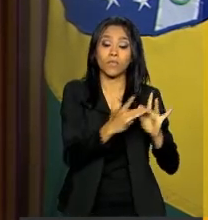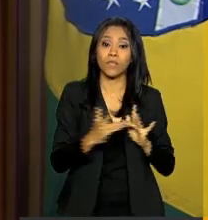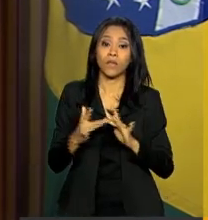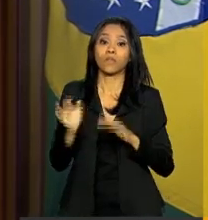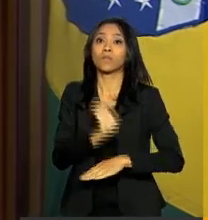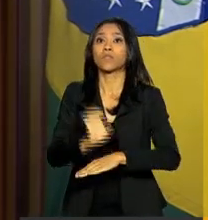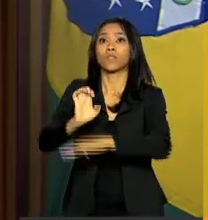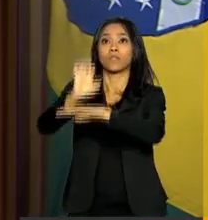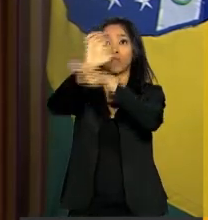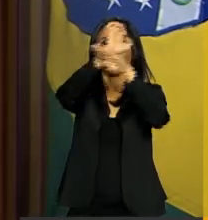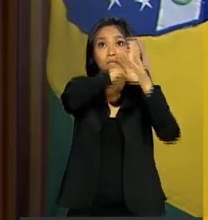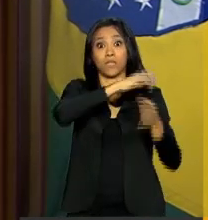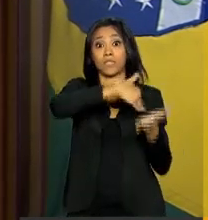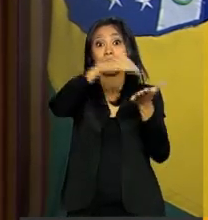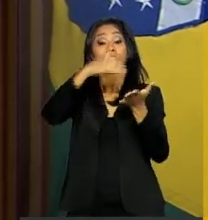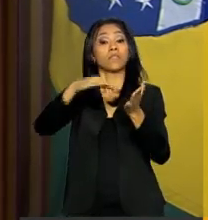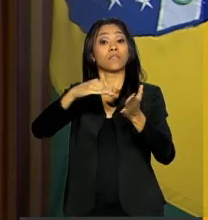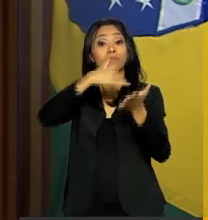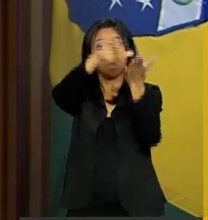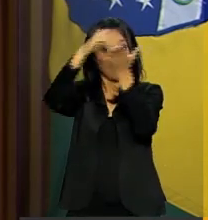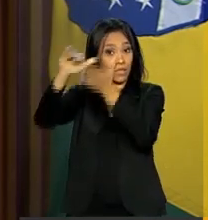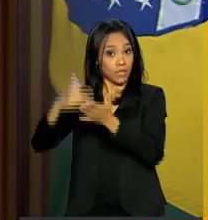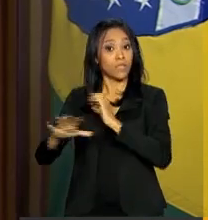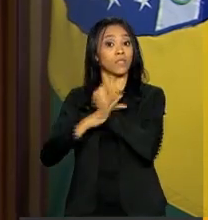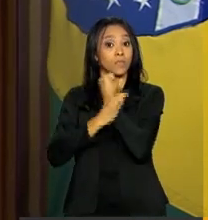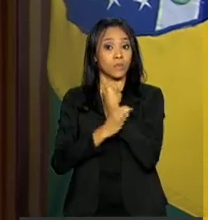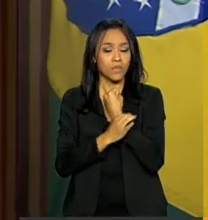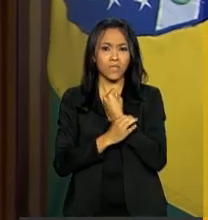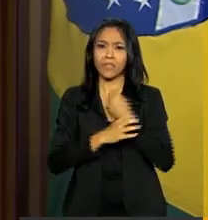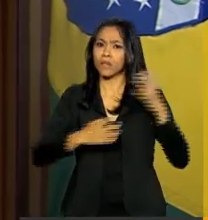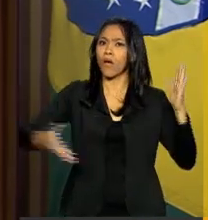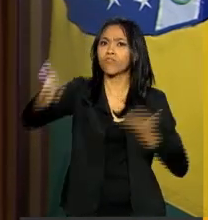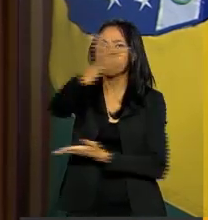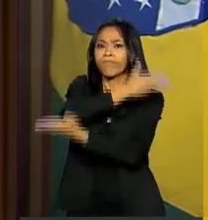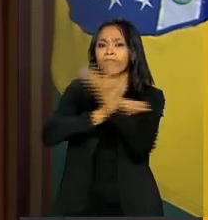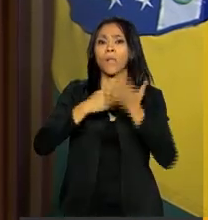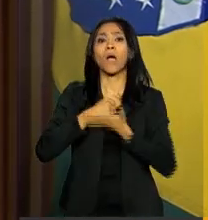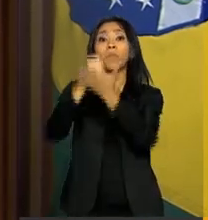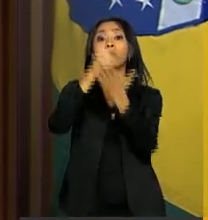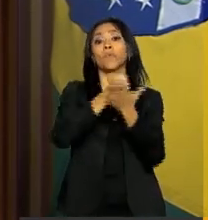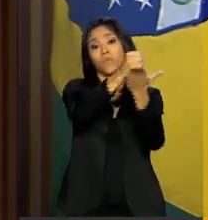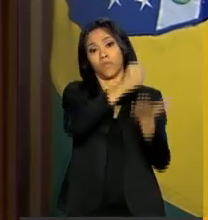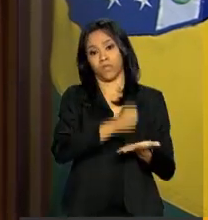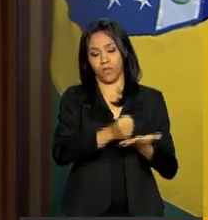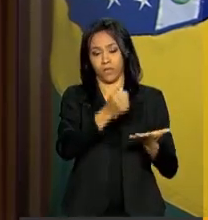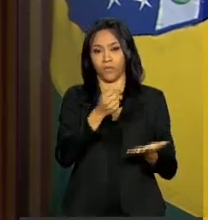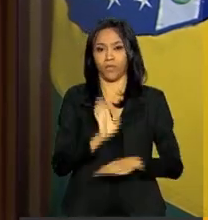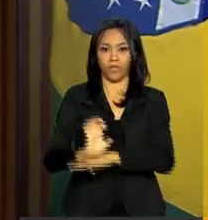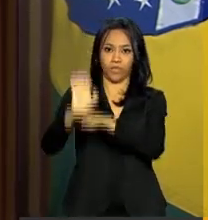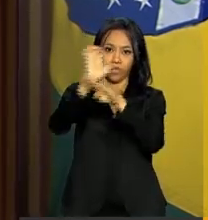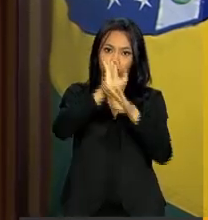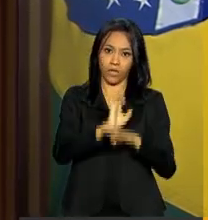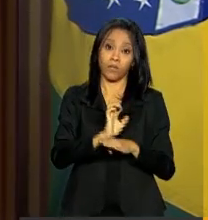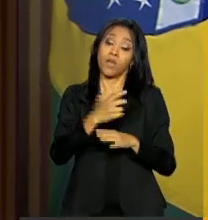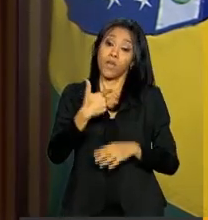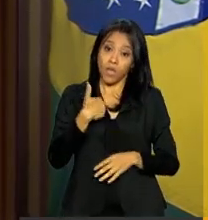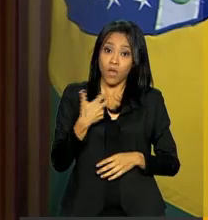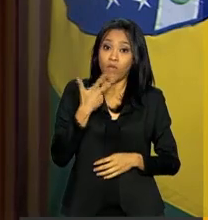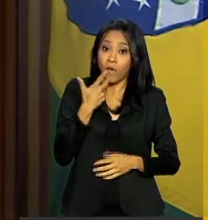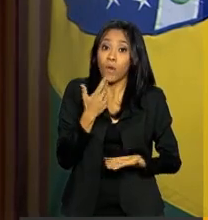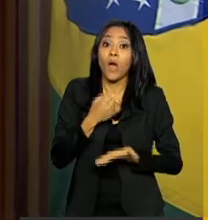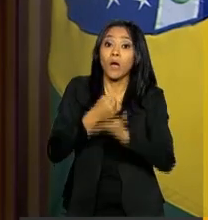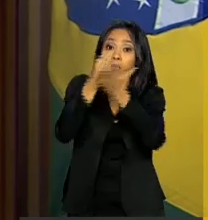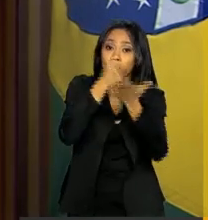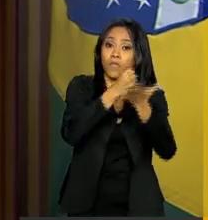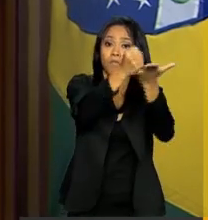todo o território nacional em cooperação com os estados federados e eu digo em cooperação com os estados